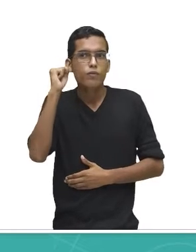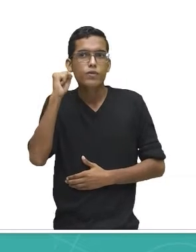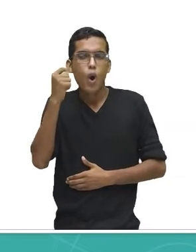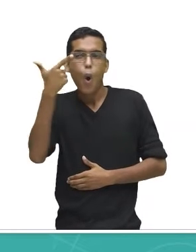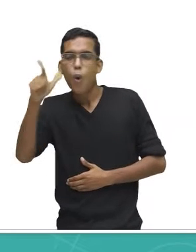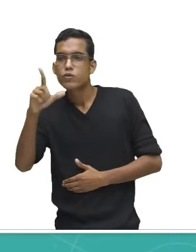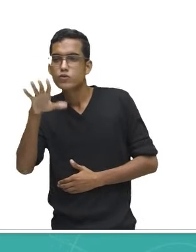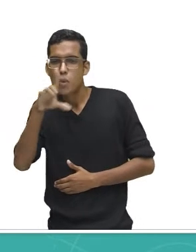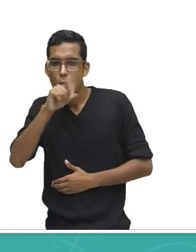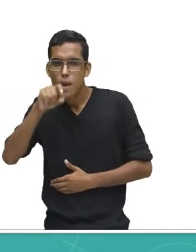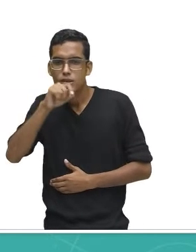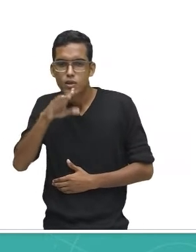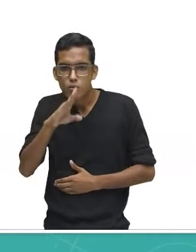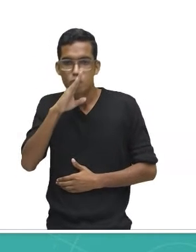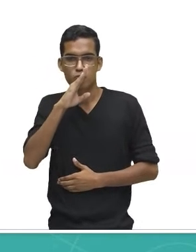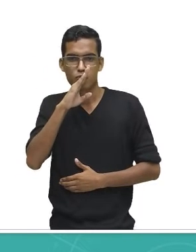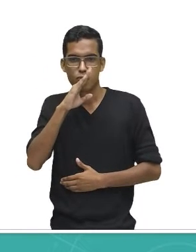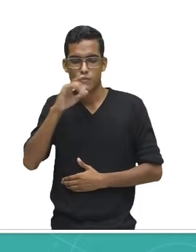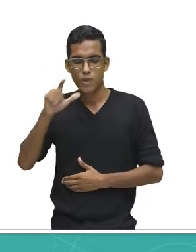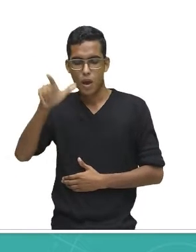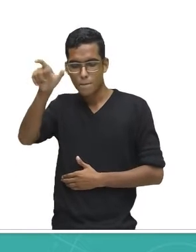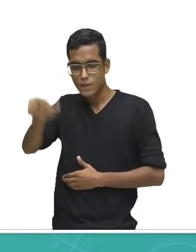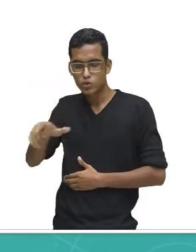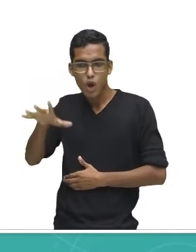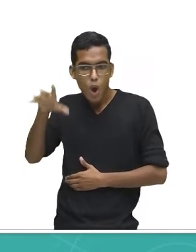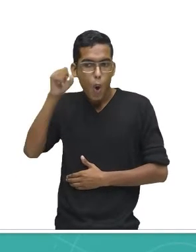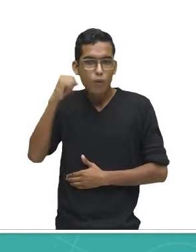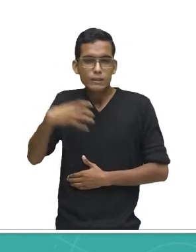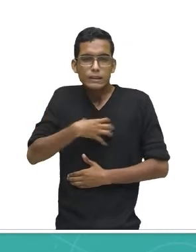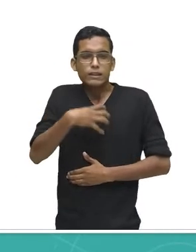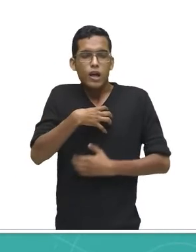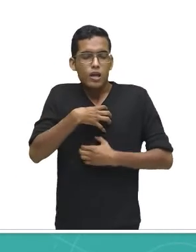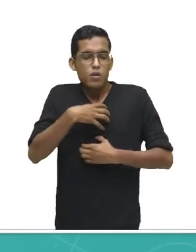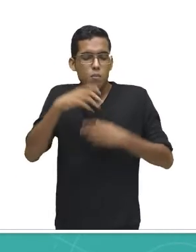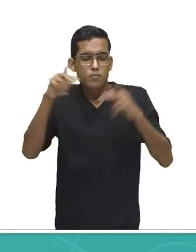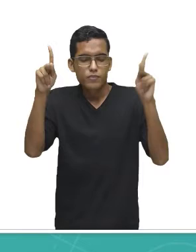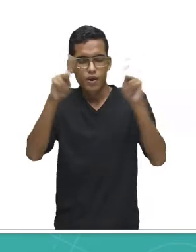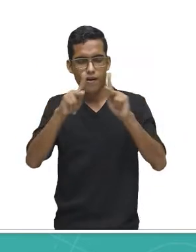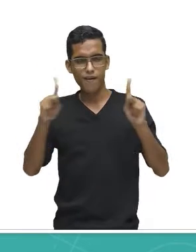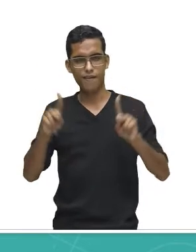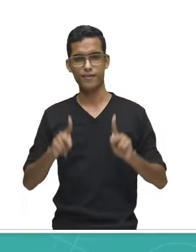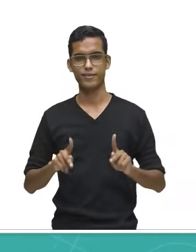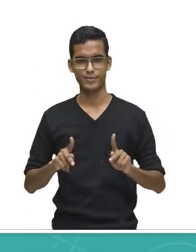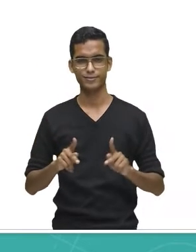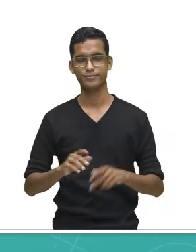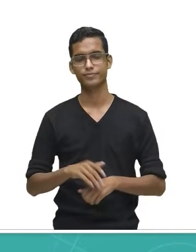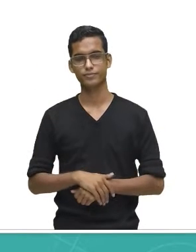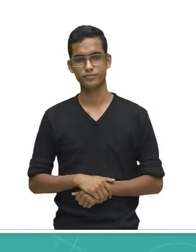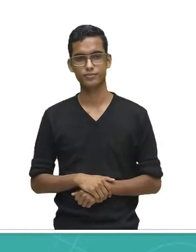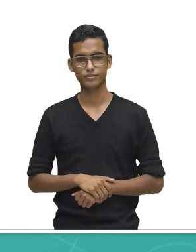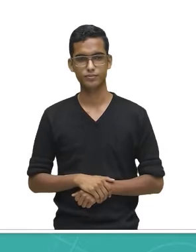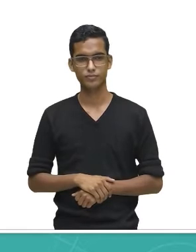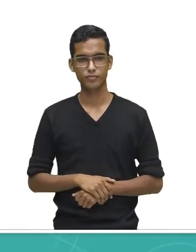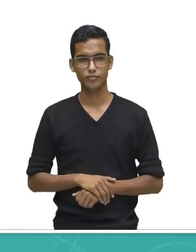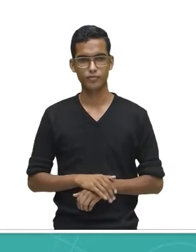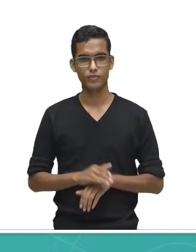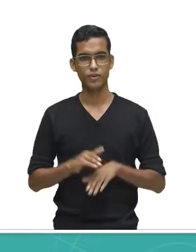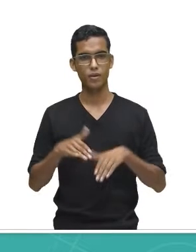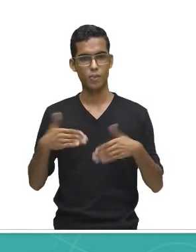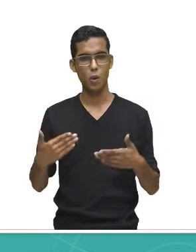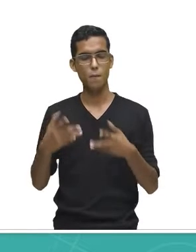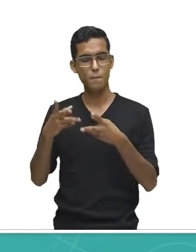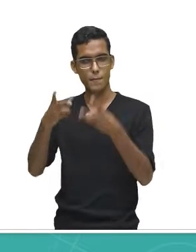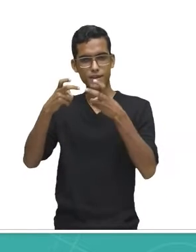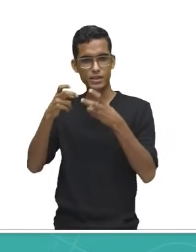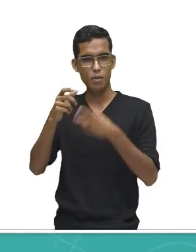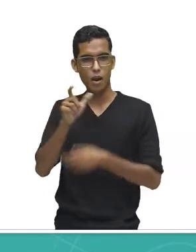sentirá paz. Então, claro que nós poderíamos fazer isso, essa separação em todas as